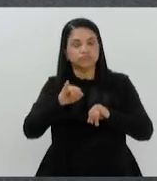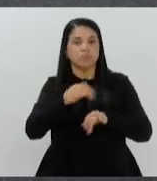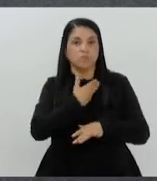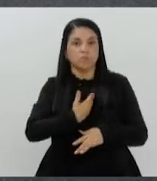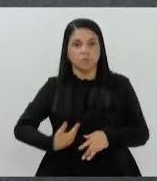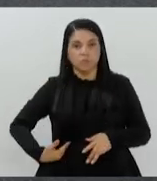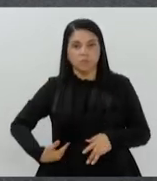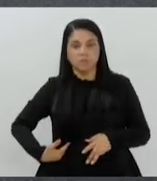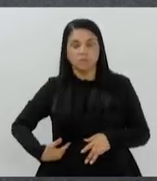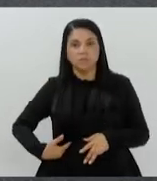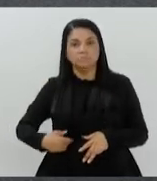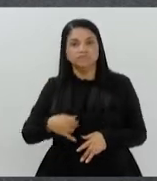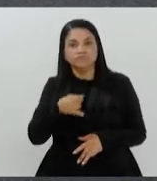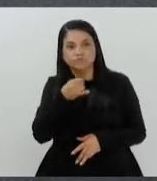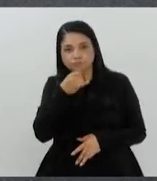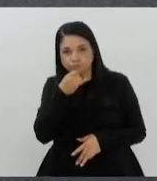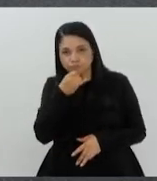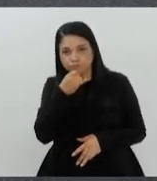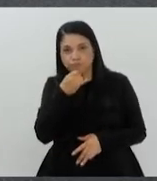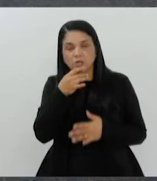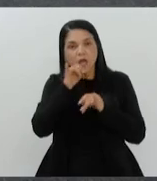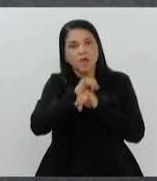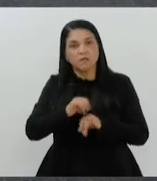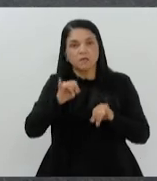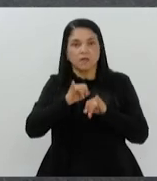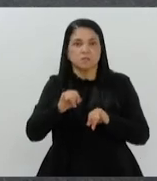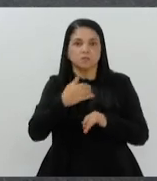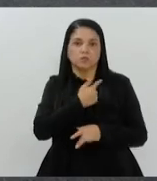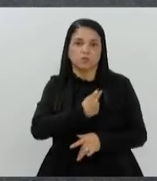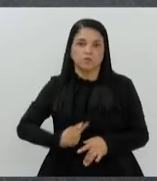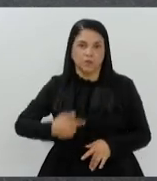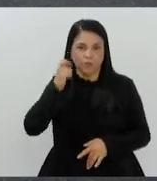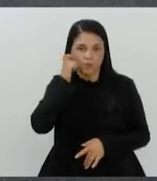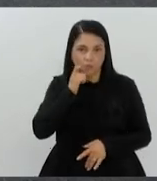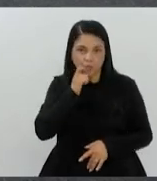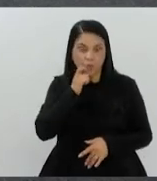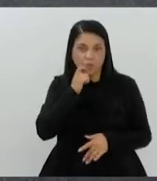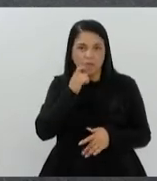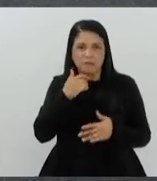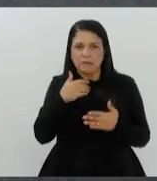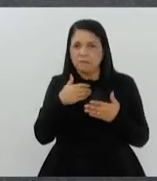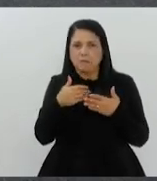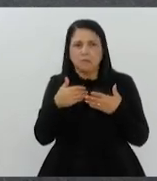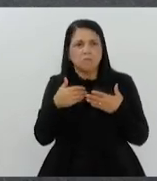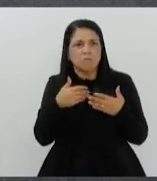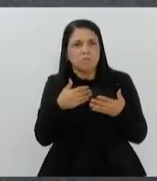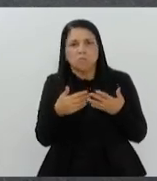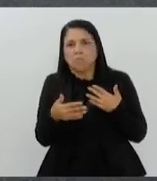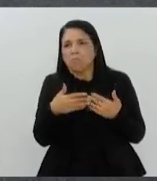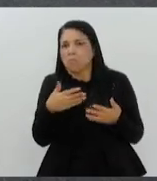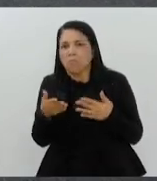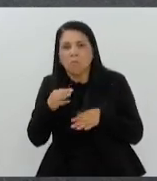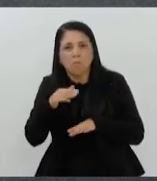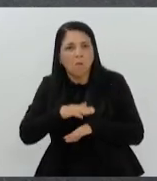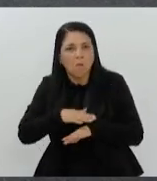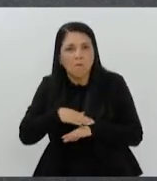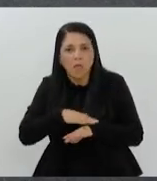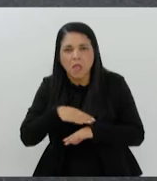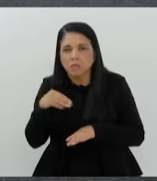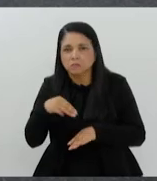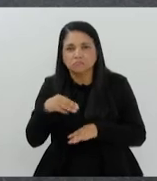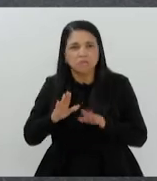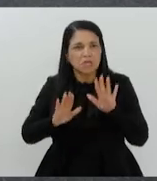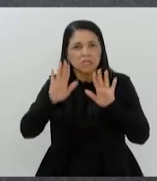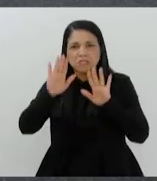dizendo da infelicidade dessa declaração e que, em nenhum momento, ao concorrer a uma